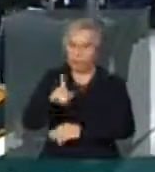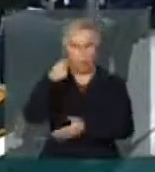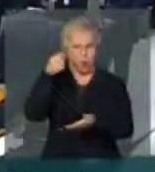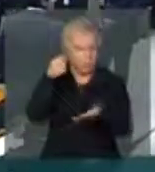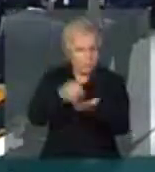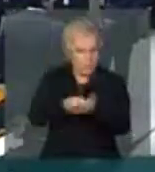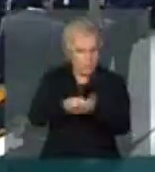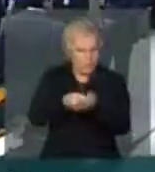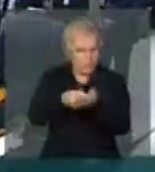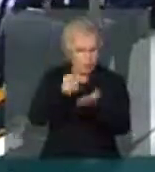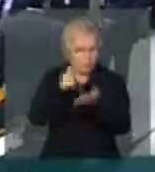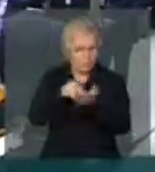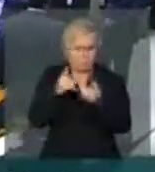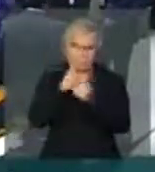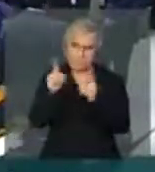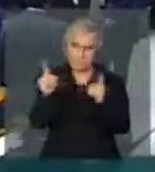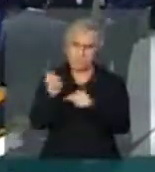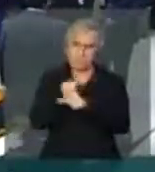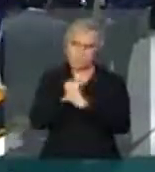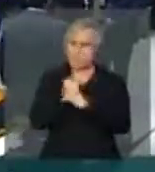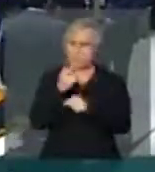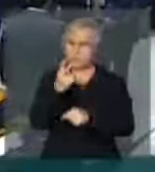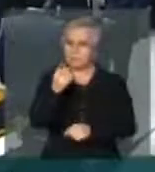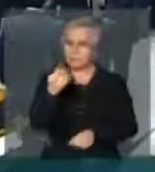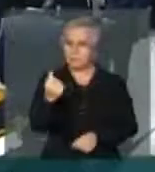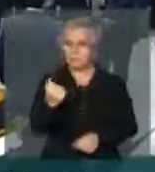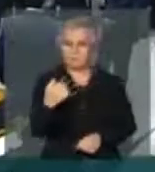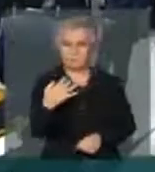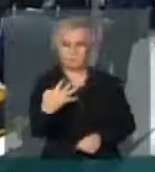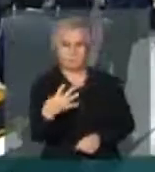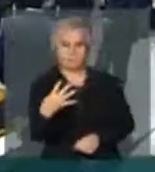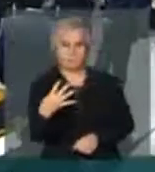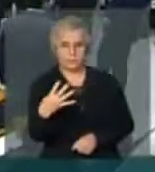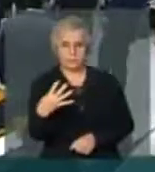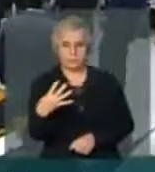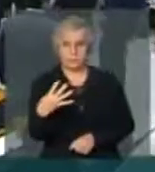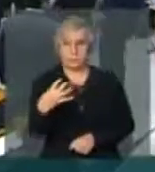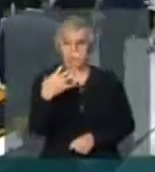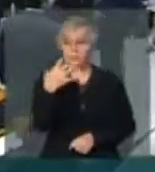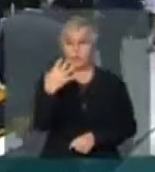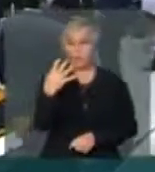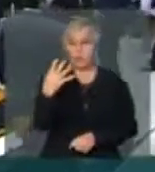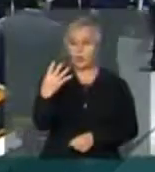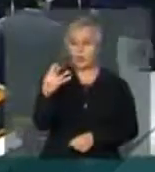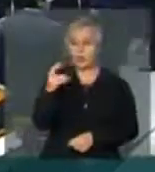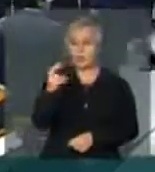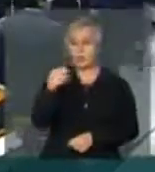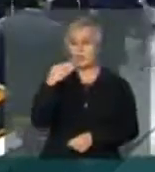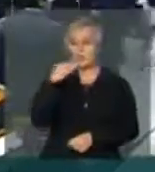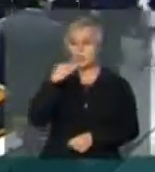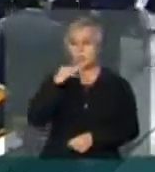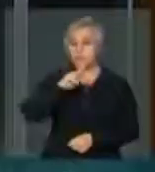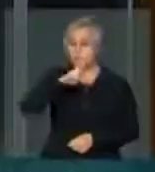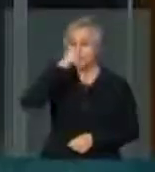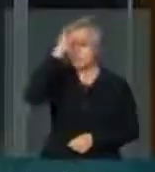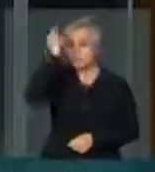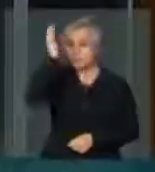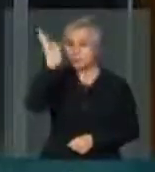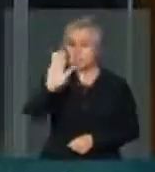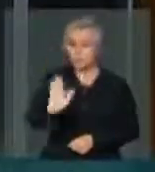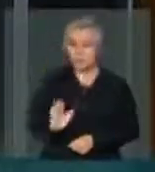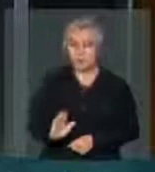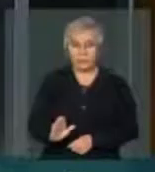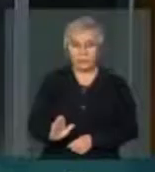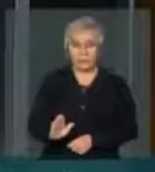obrigatório. Aliás, em 2014, nada menos do que 45 milhões de brasileiros aptos a